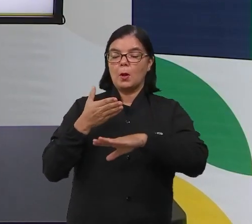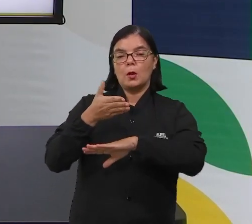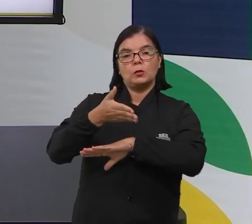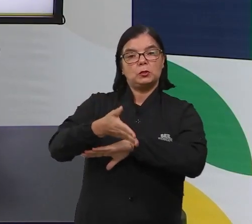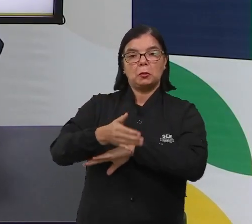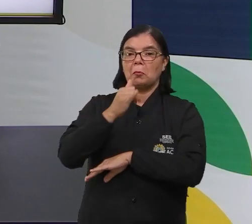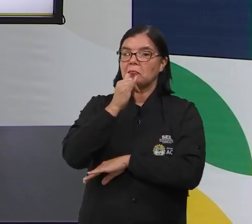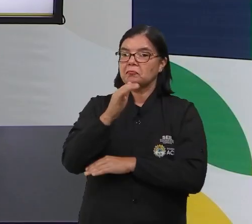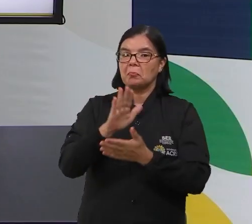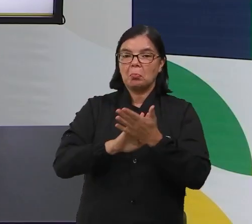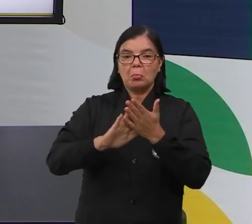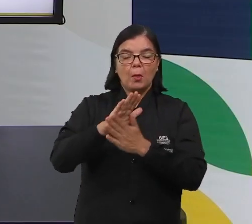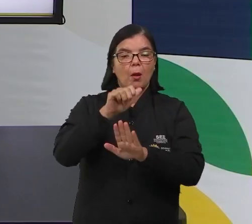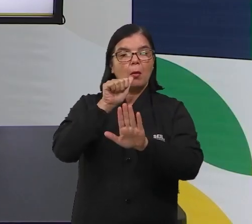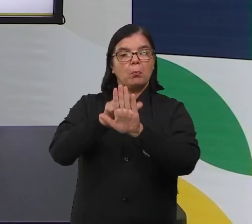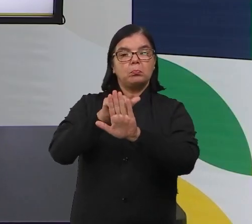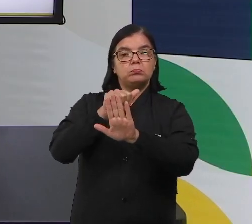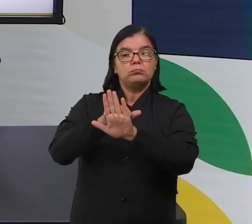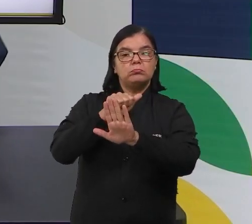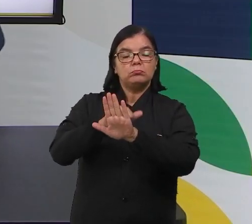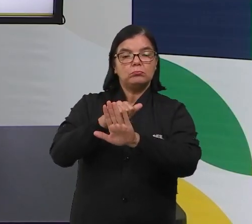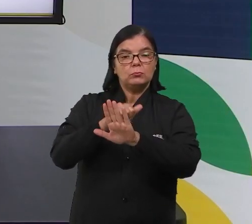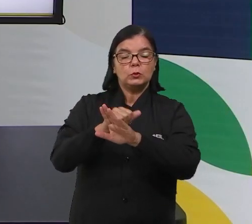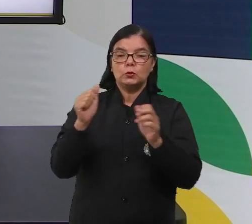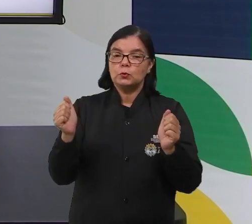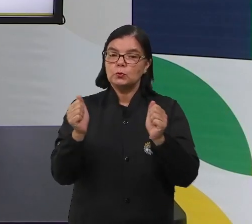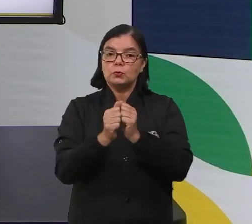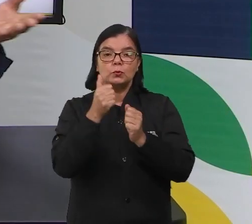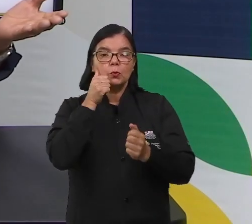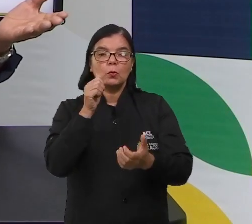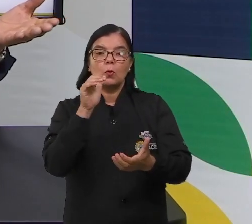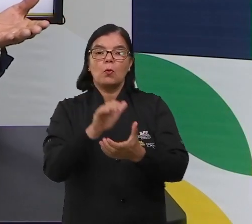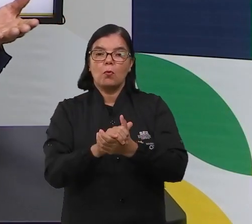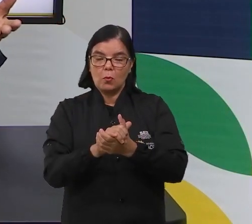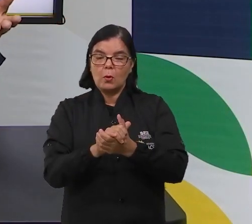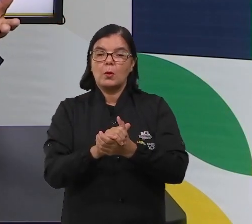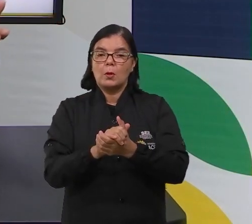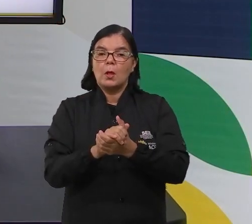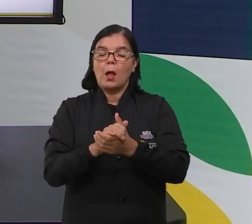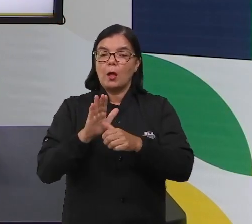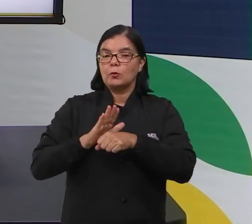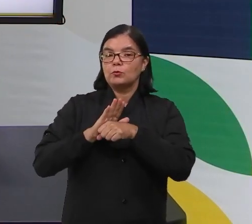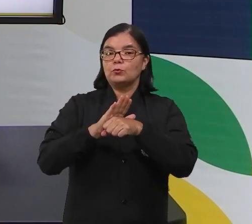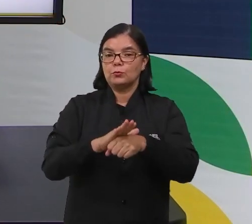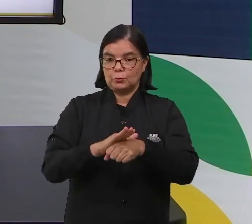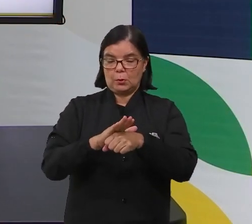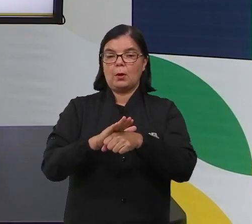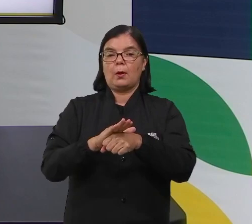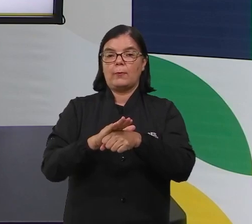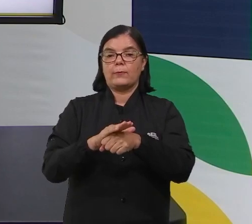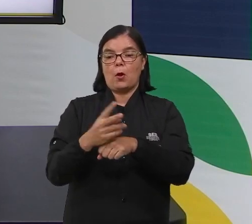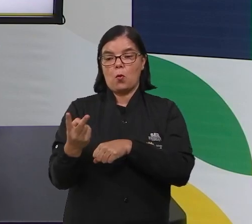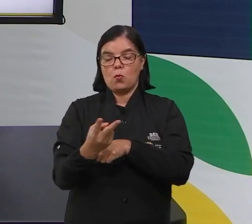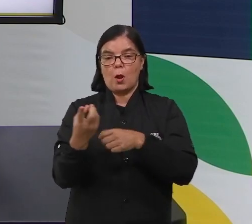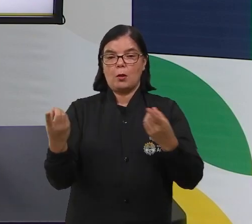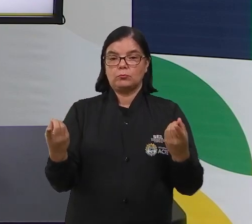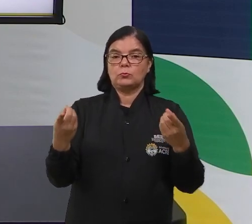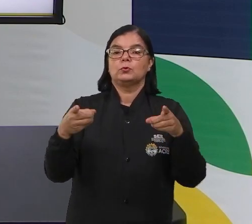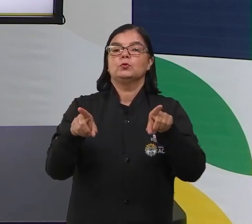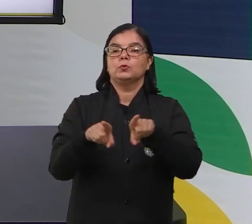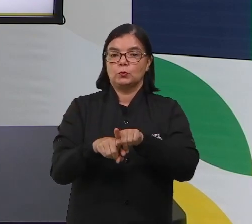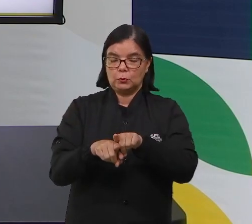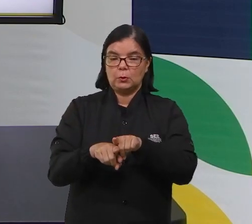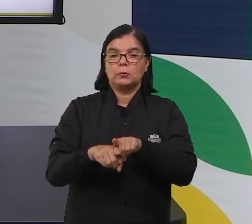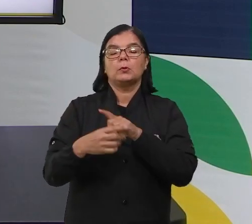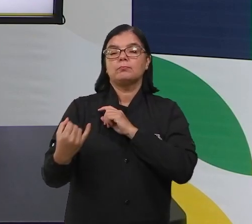sem avisar, batia na porta e ele, juntamente com a esposa, reconciliavam o casal. Então, foi muito